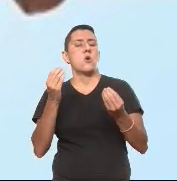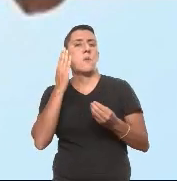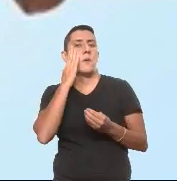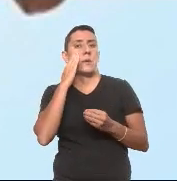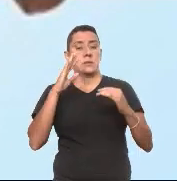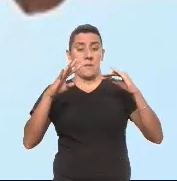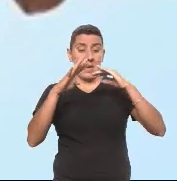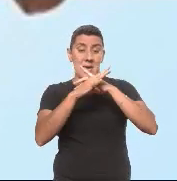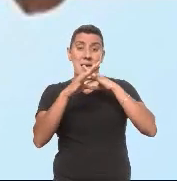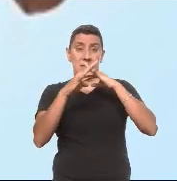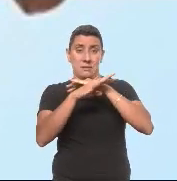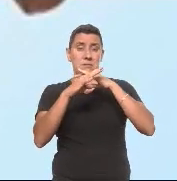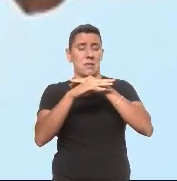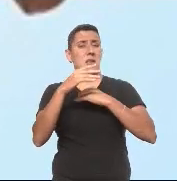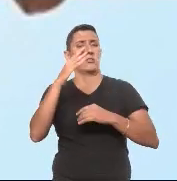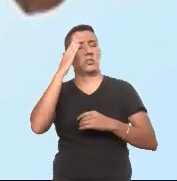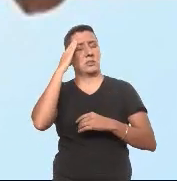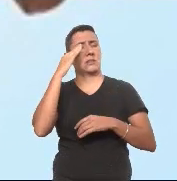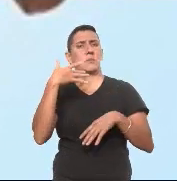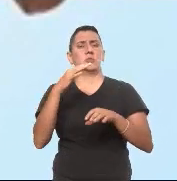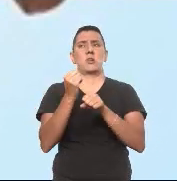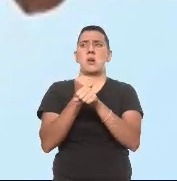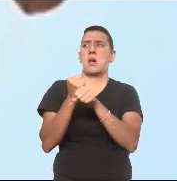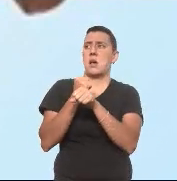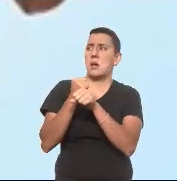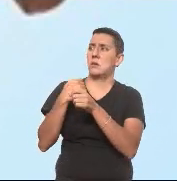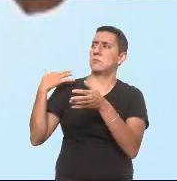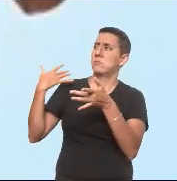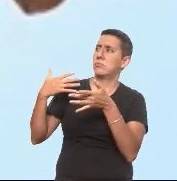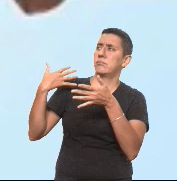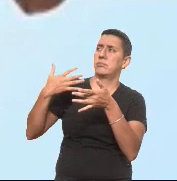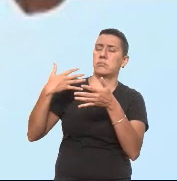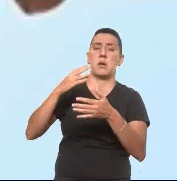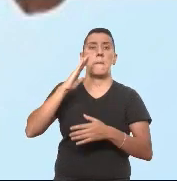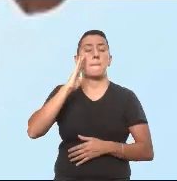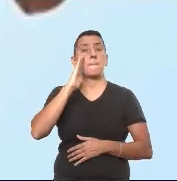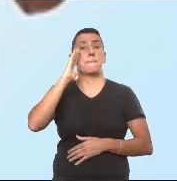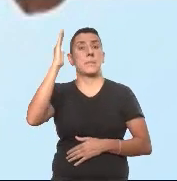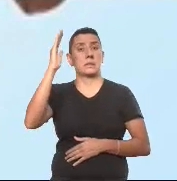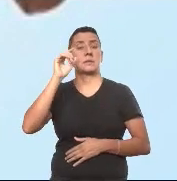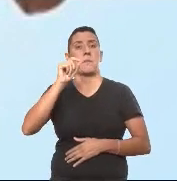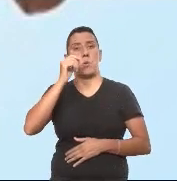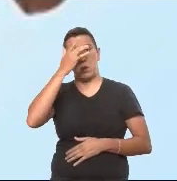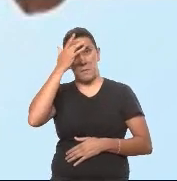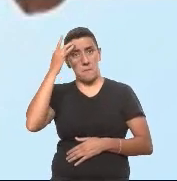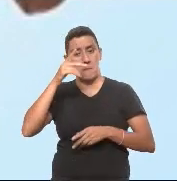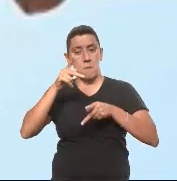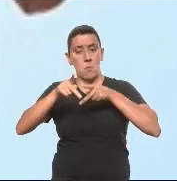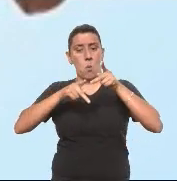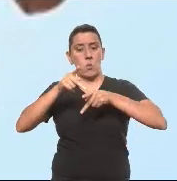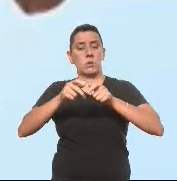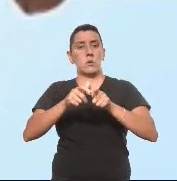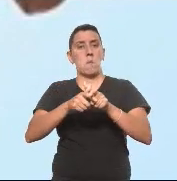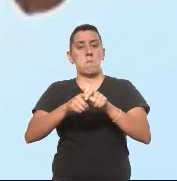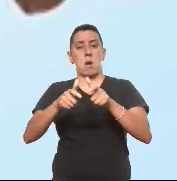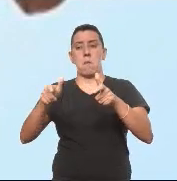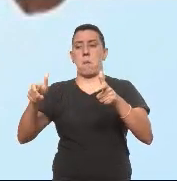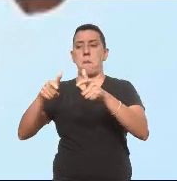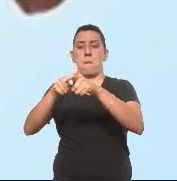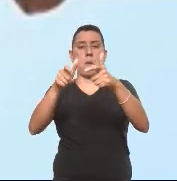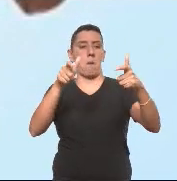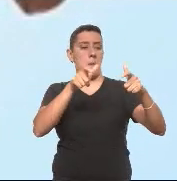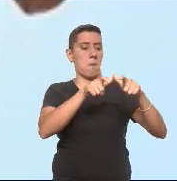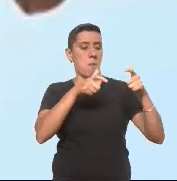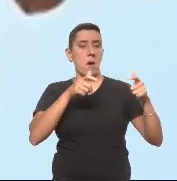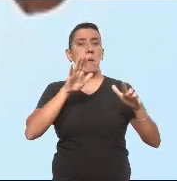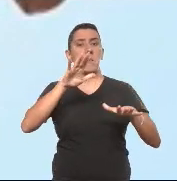sabemos que durante anos e anos cada vez mais a gente tá tendo uma Concentração da população nas grandes cidades os nas